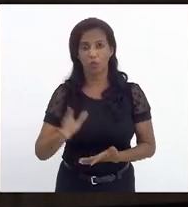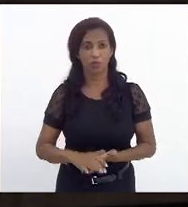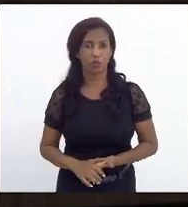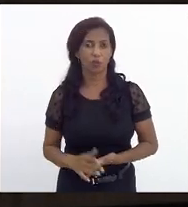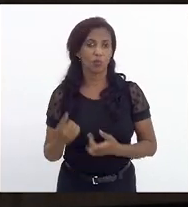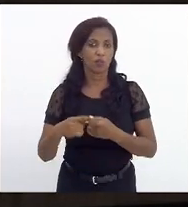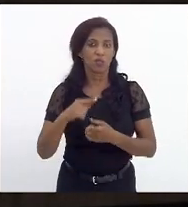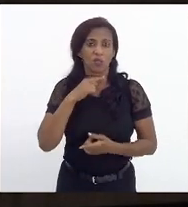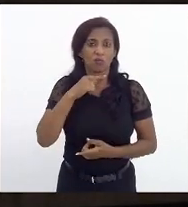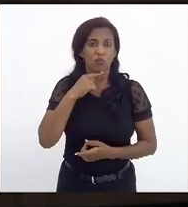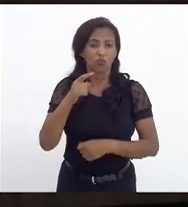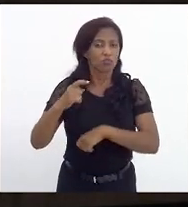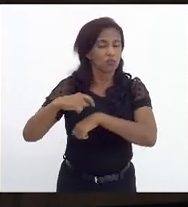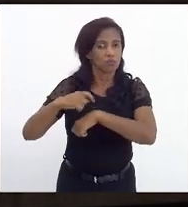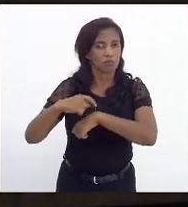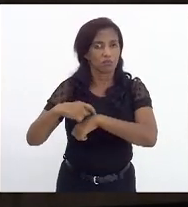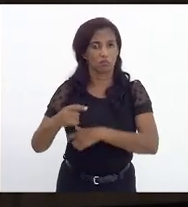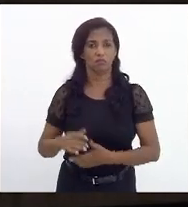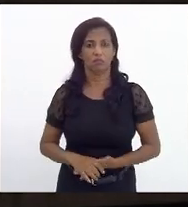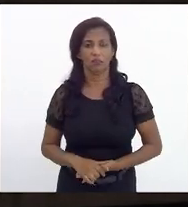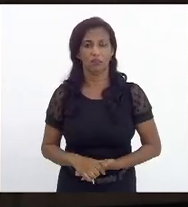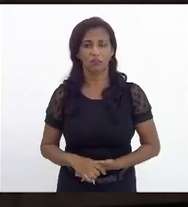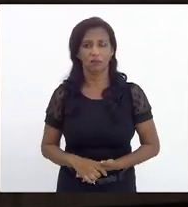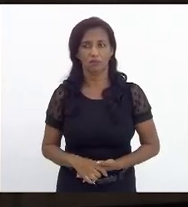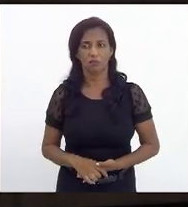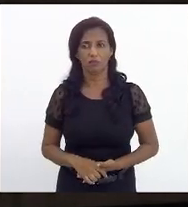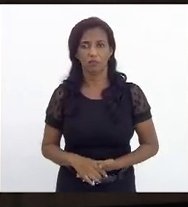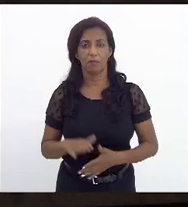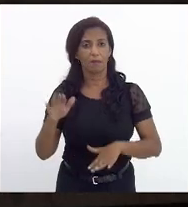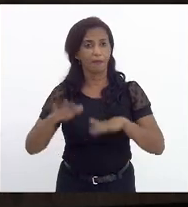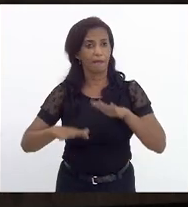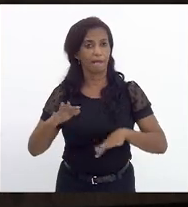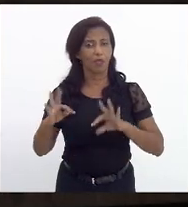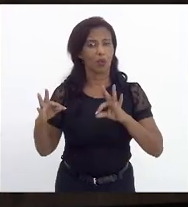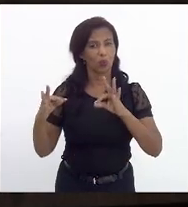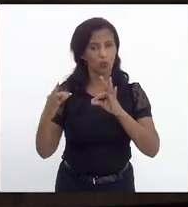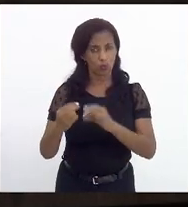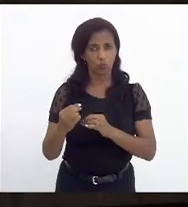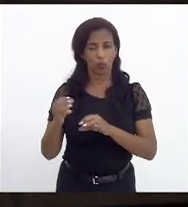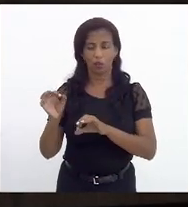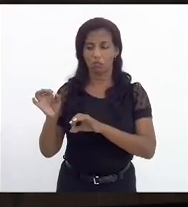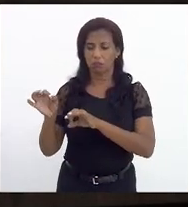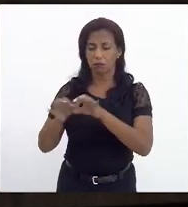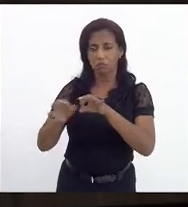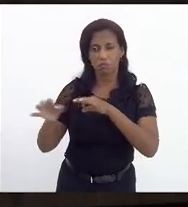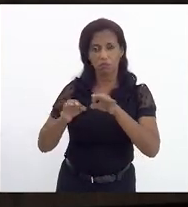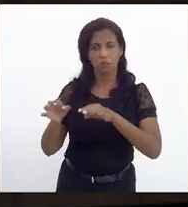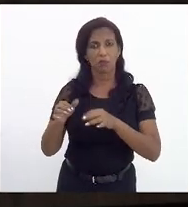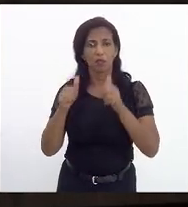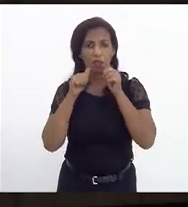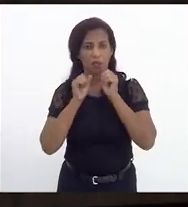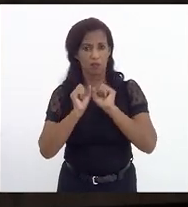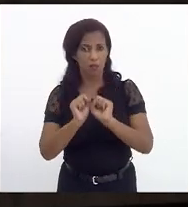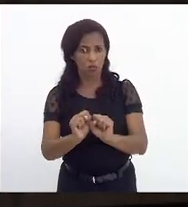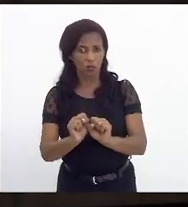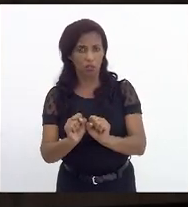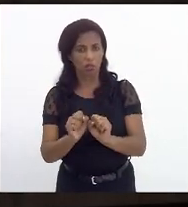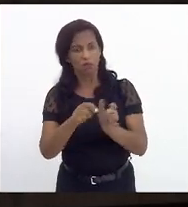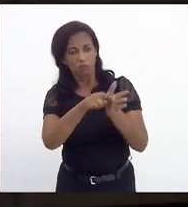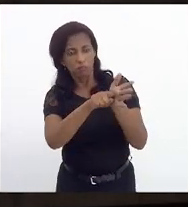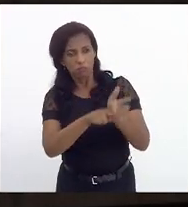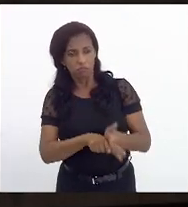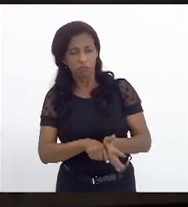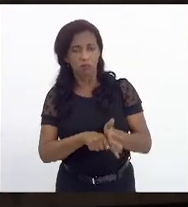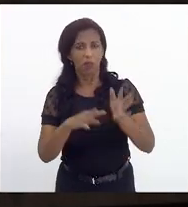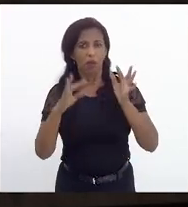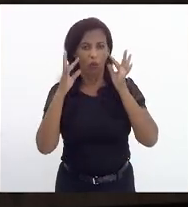senão não vamos ter tempo, senhor presidente, mesmo com toda a competência da assessoria, de analisarmos com